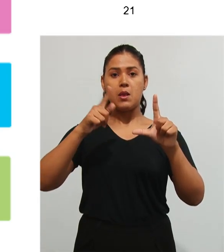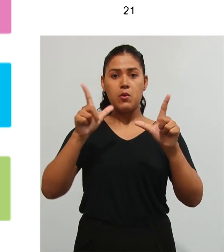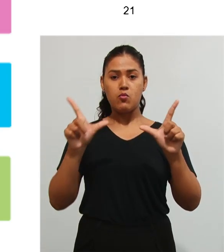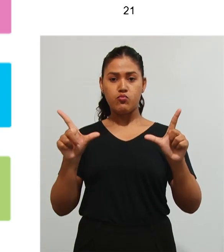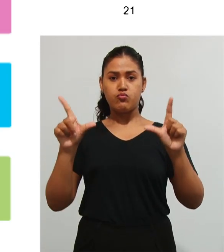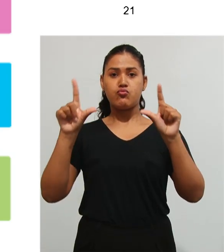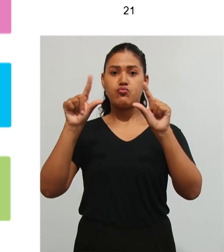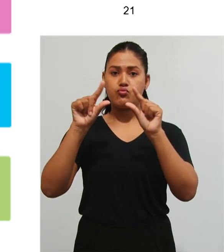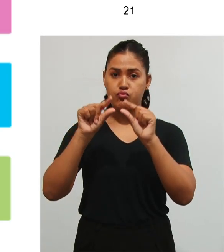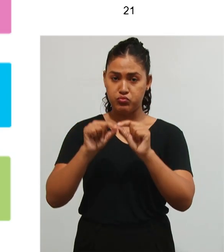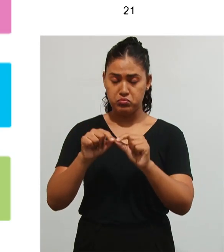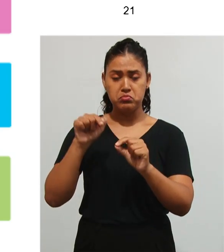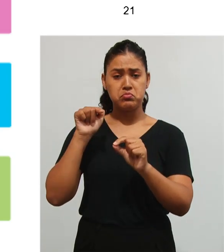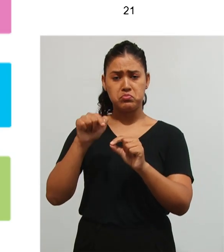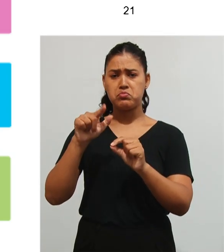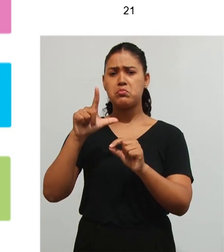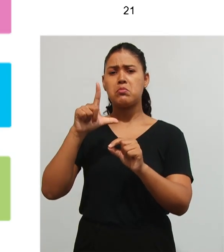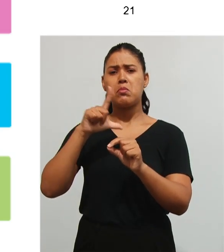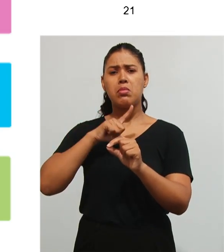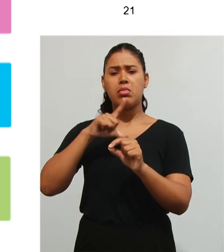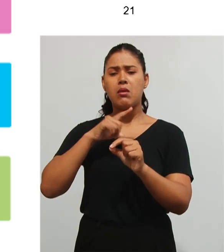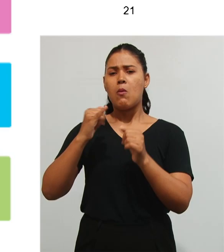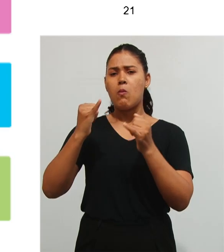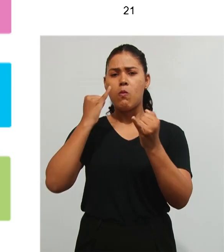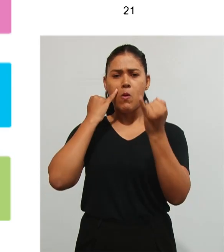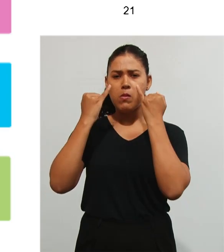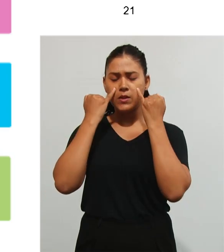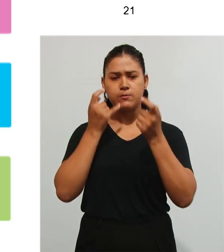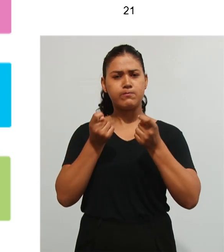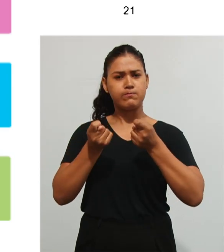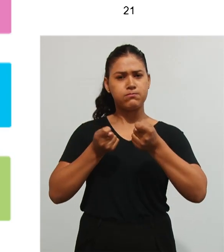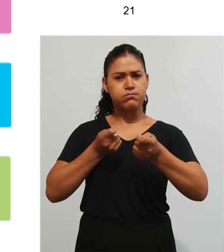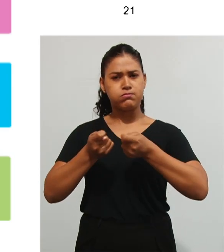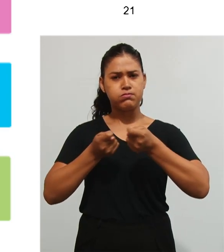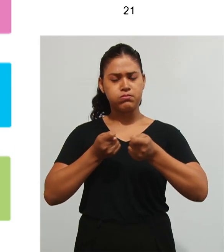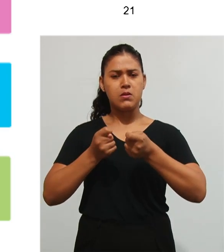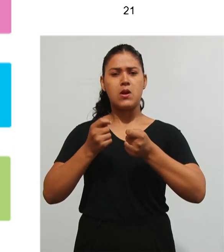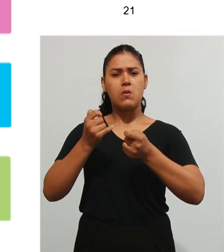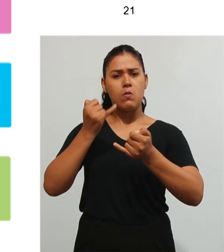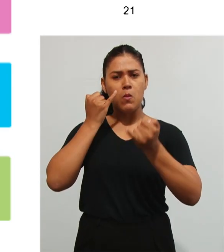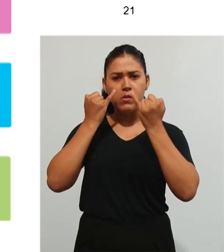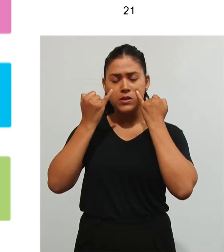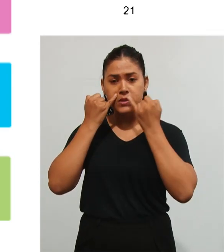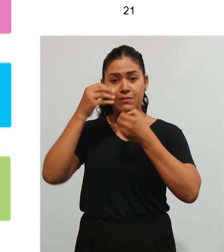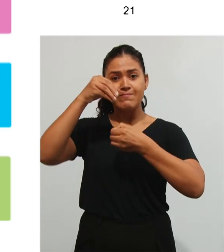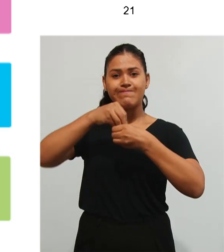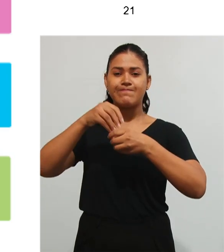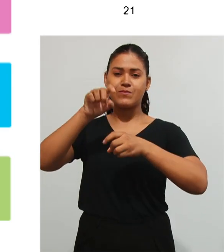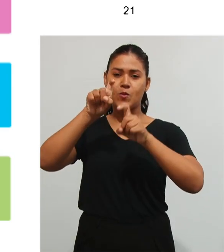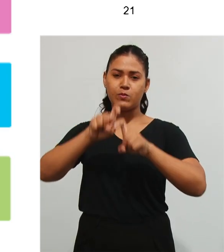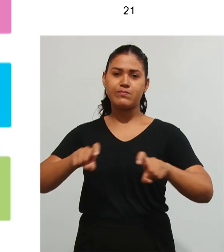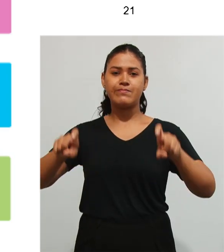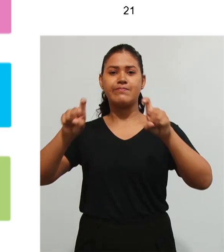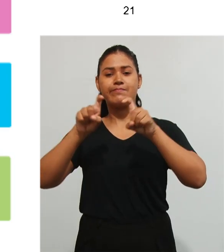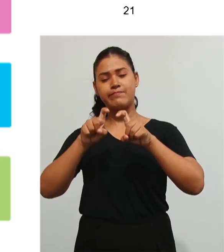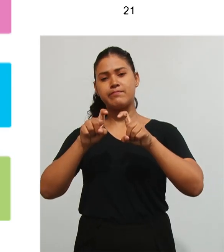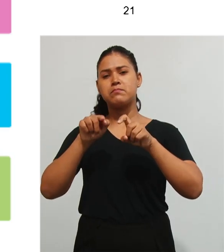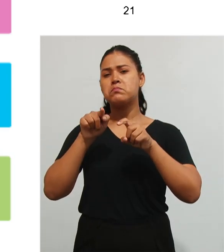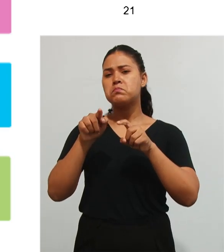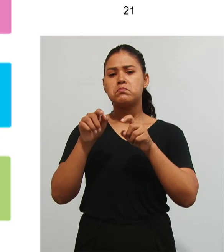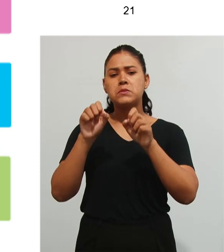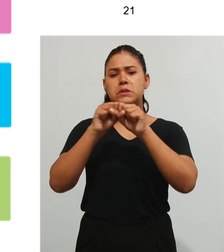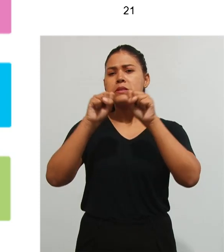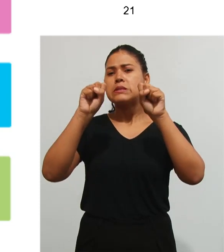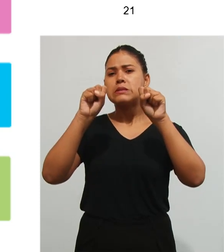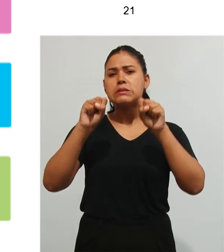ele gerencia todos os recursos do computador, controla periféricos e assim por diante, tá? Então basicamente, né, nós